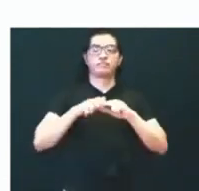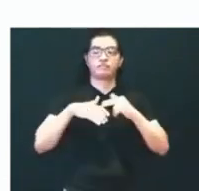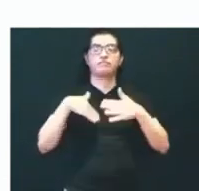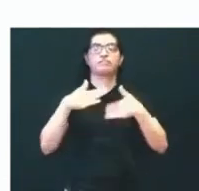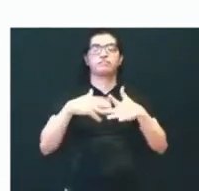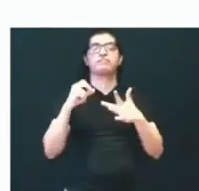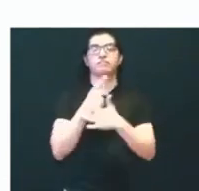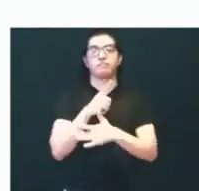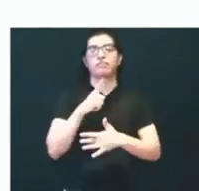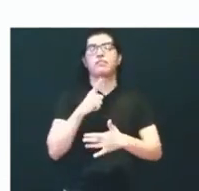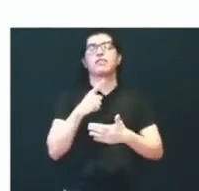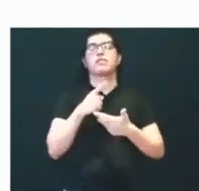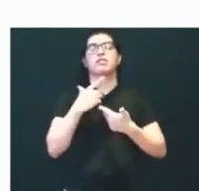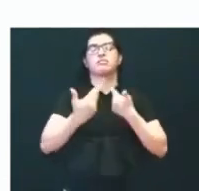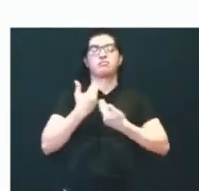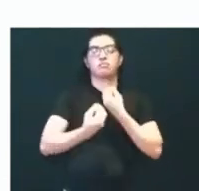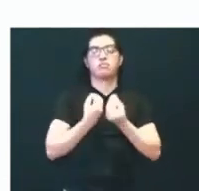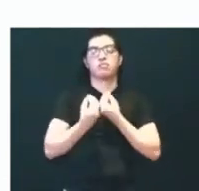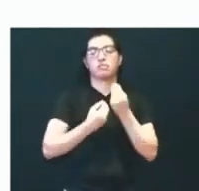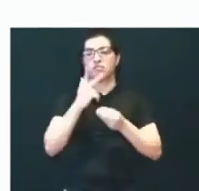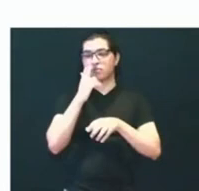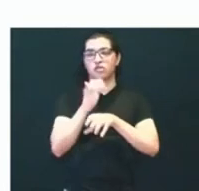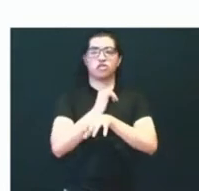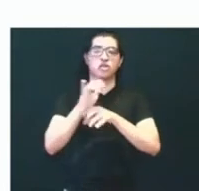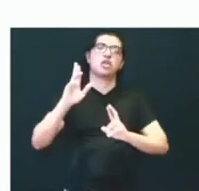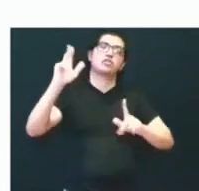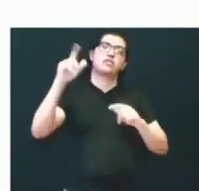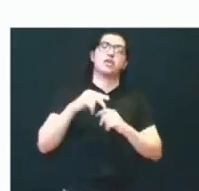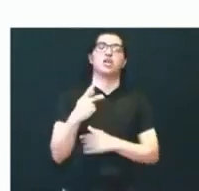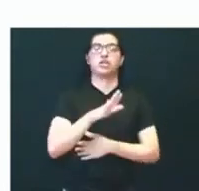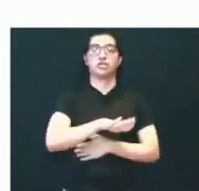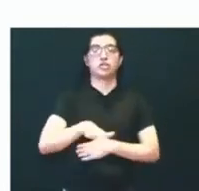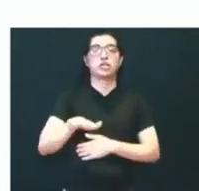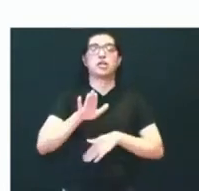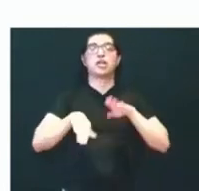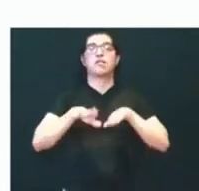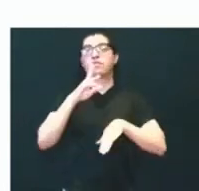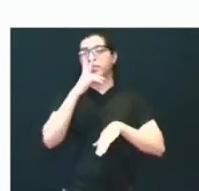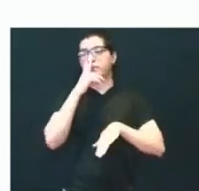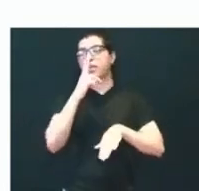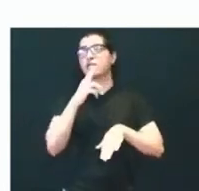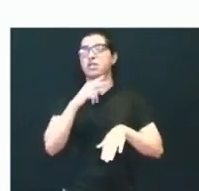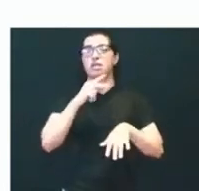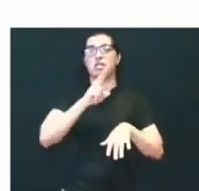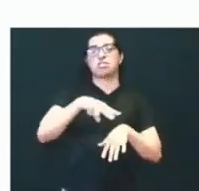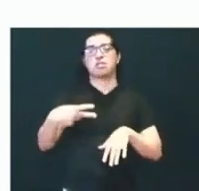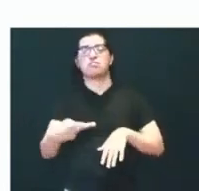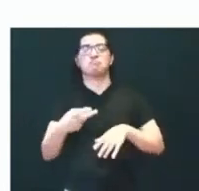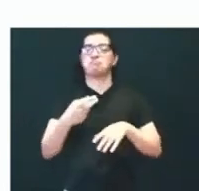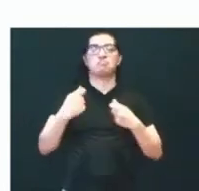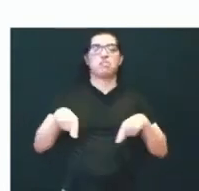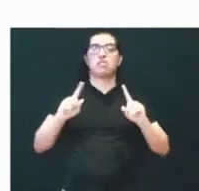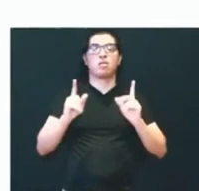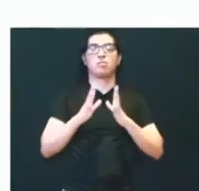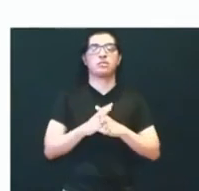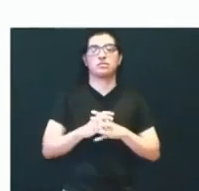gente trata, muitas vezes, de maneira diferente. A criança, muitas vezes, não precisa do transplante de medula óssea, porque